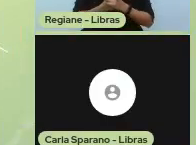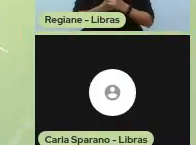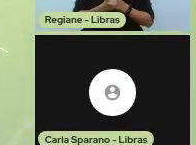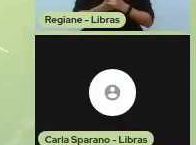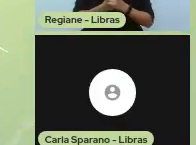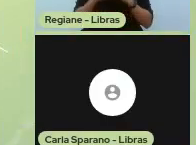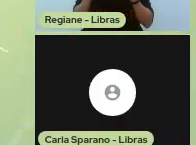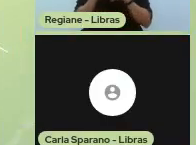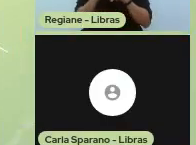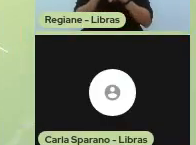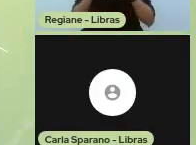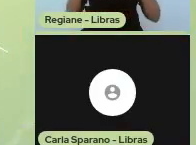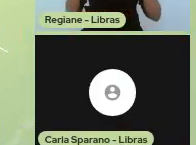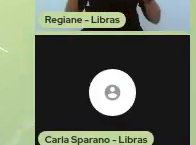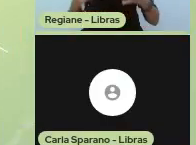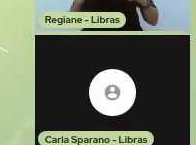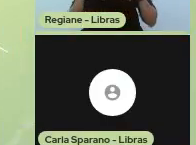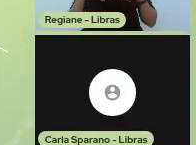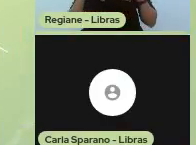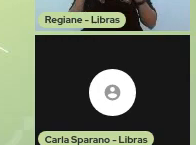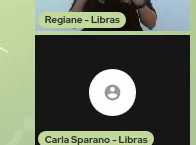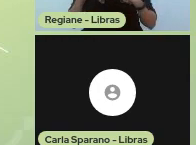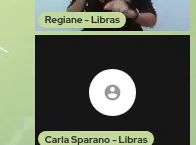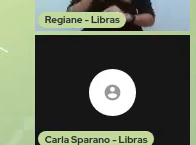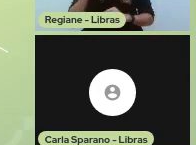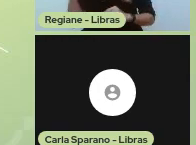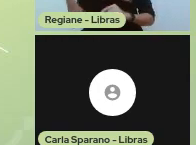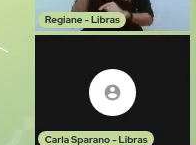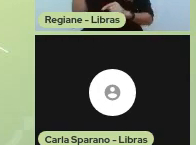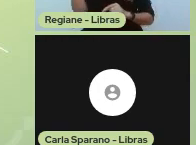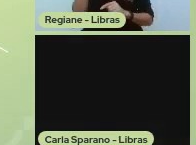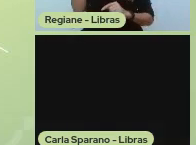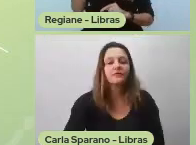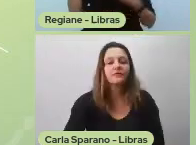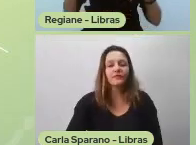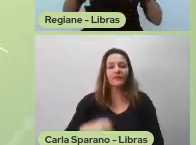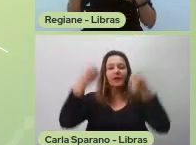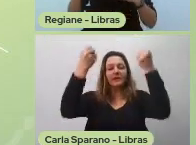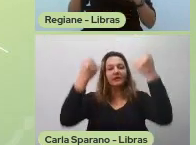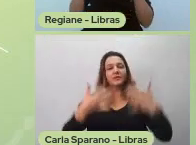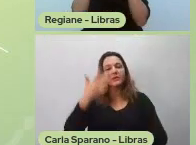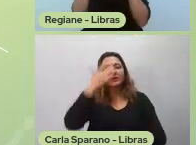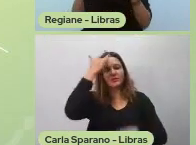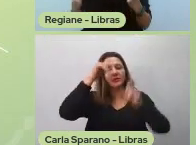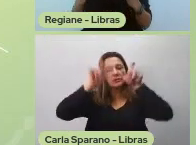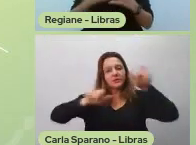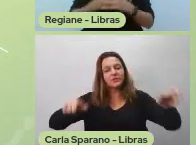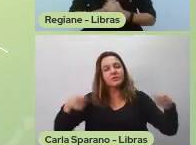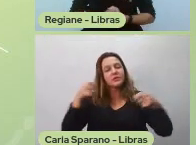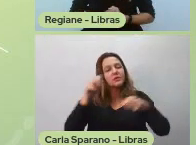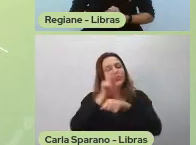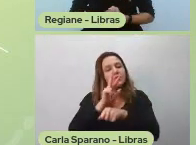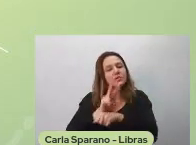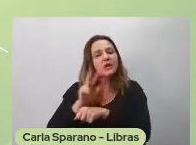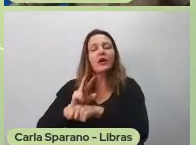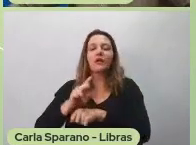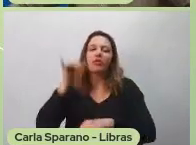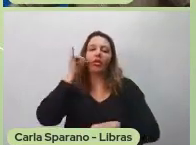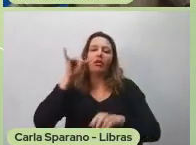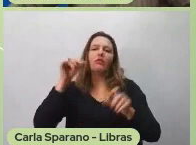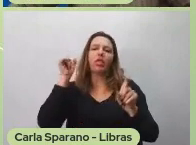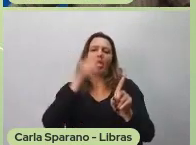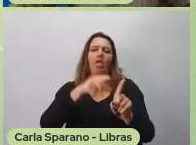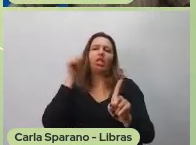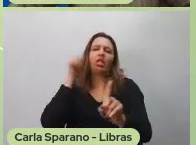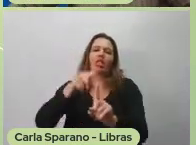vezes a linguagem é ofensiva, às vezes é preciso você tomar cuidado com a forma como você se dirija a determinadas questões,